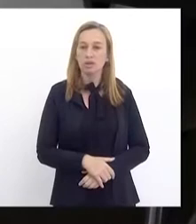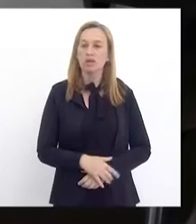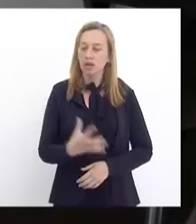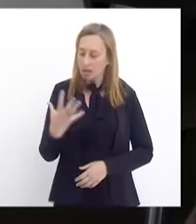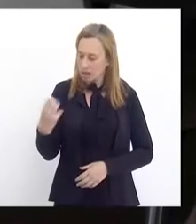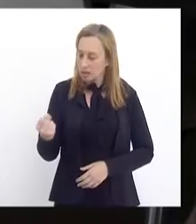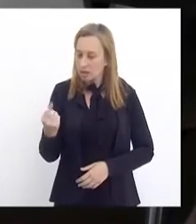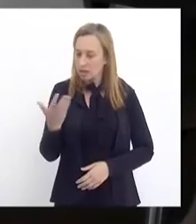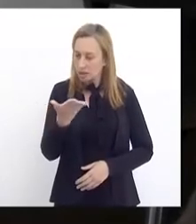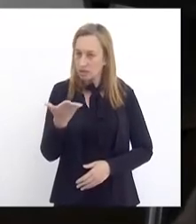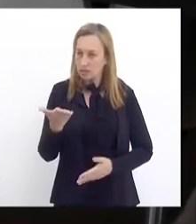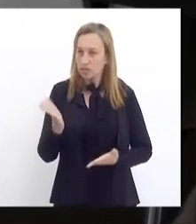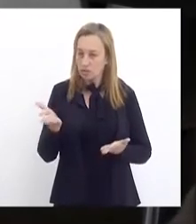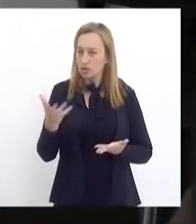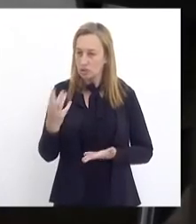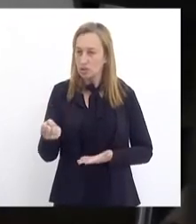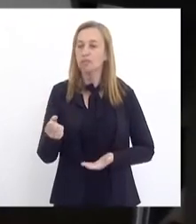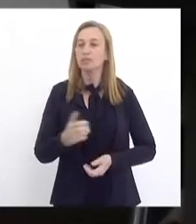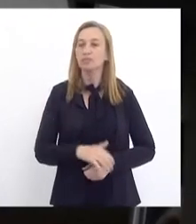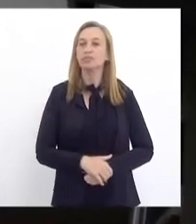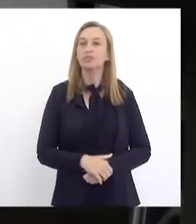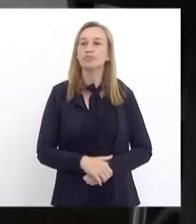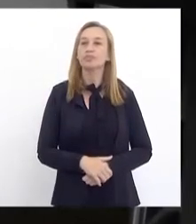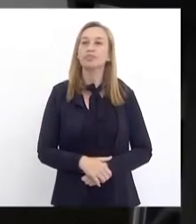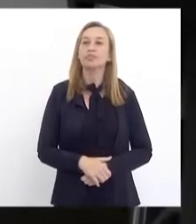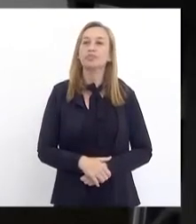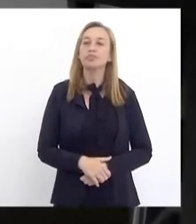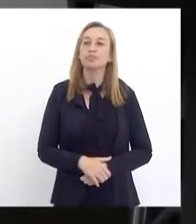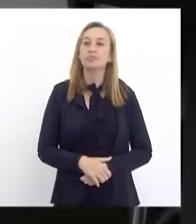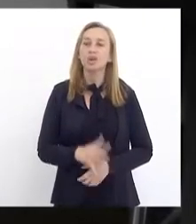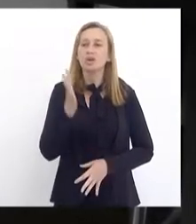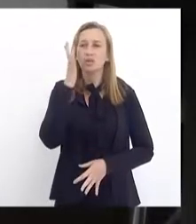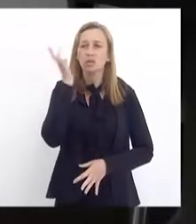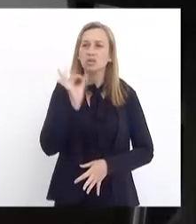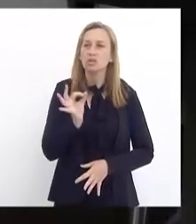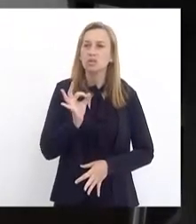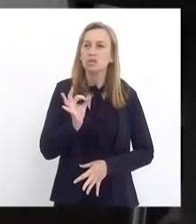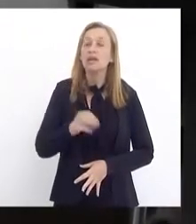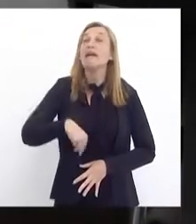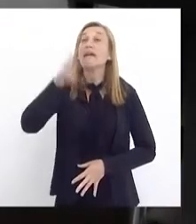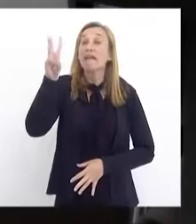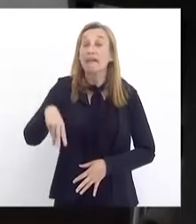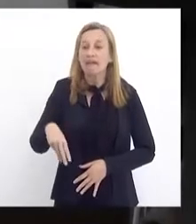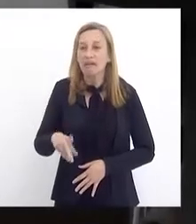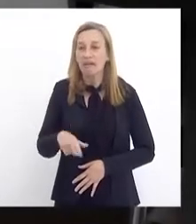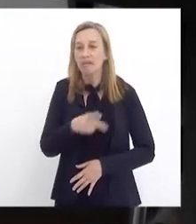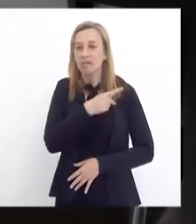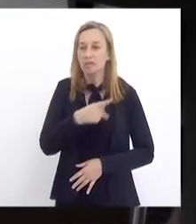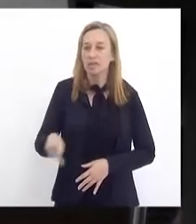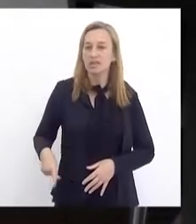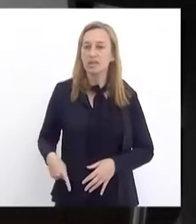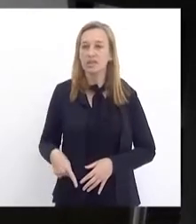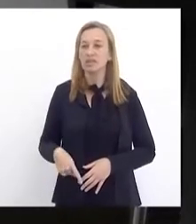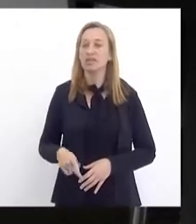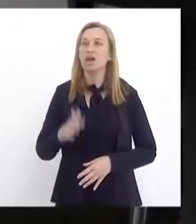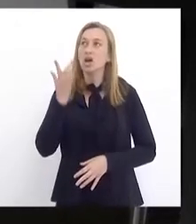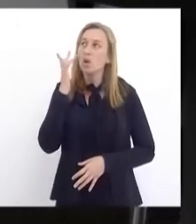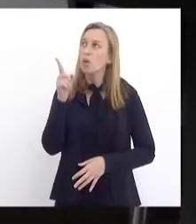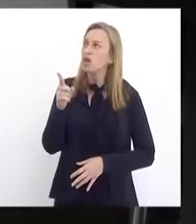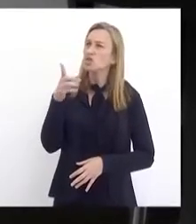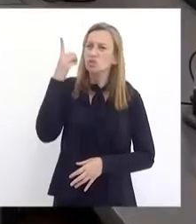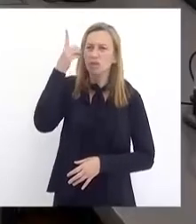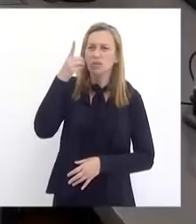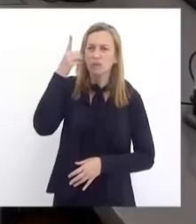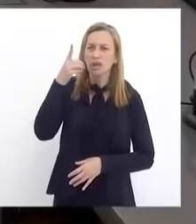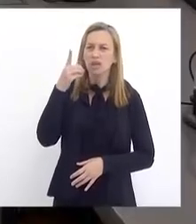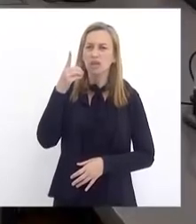Excelência já acatou. Acatamos. Não sei nem quem é o presidente, para ser sincero. Salvo engano, o deputado